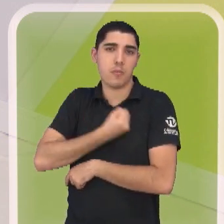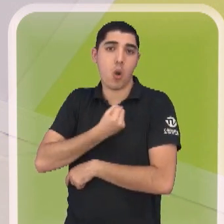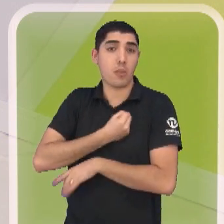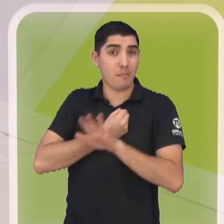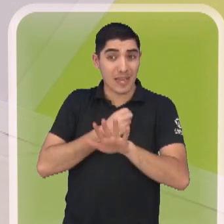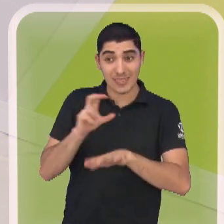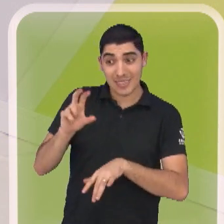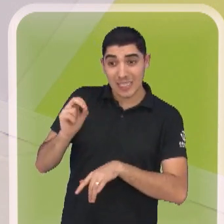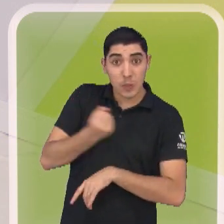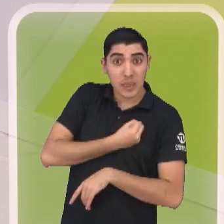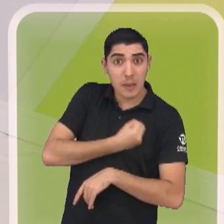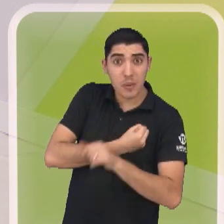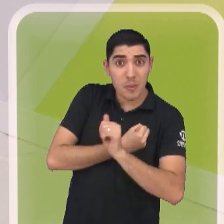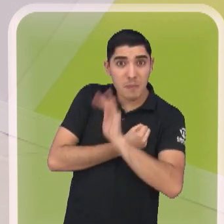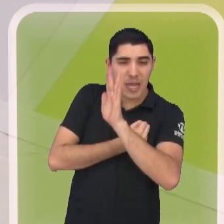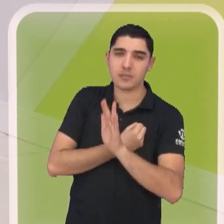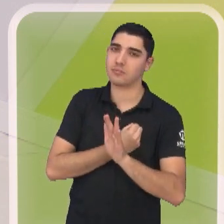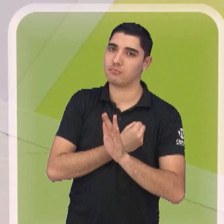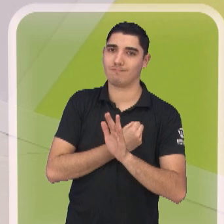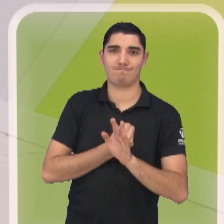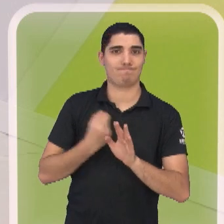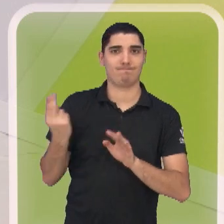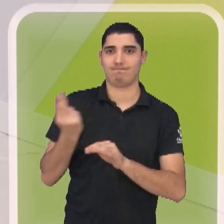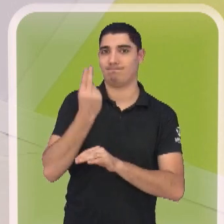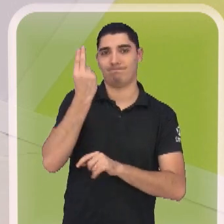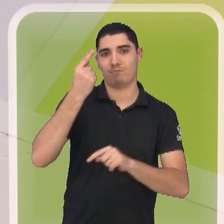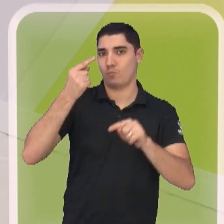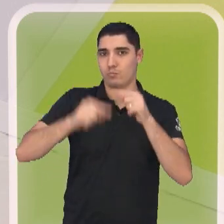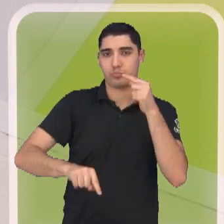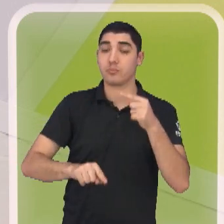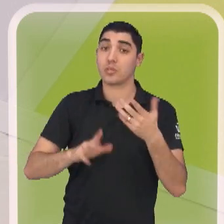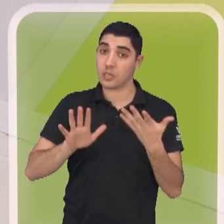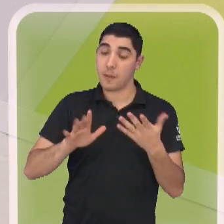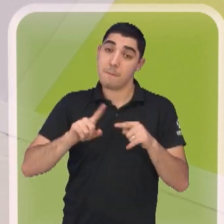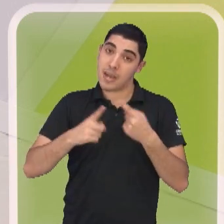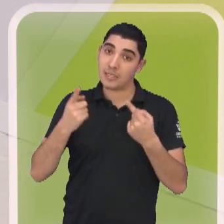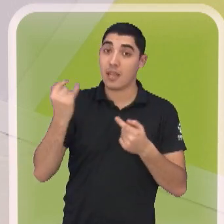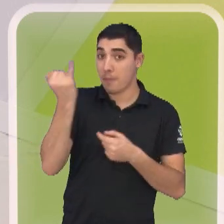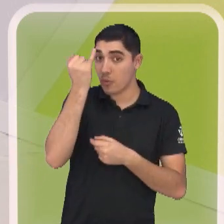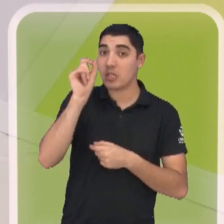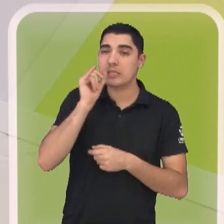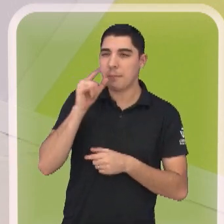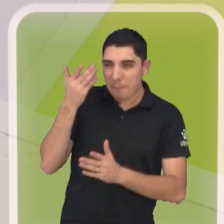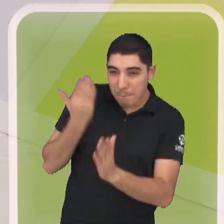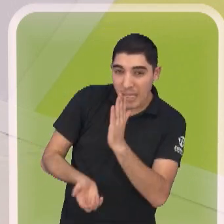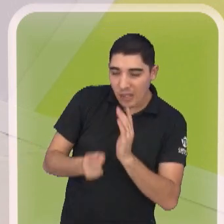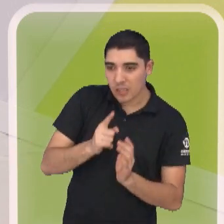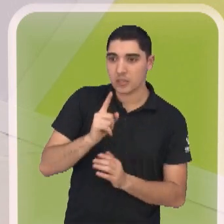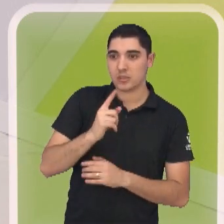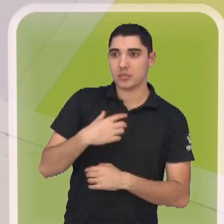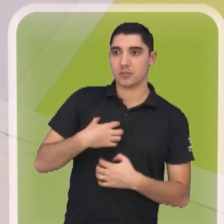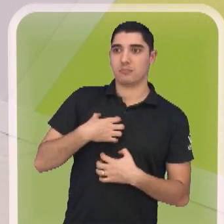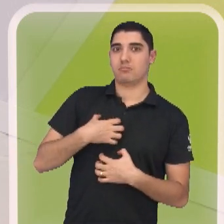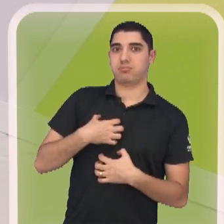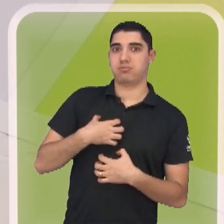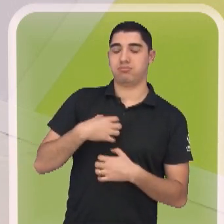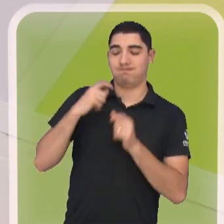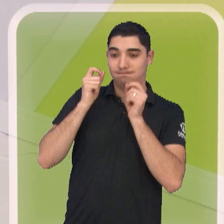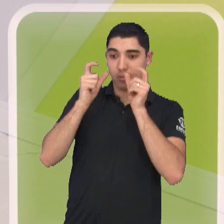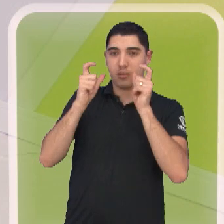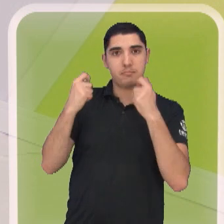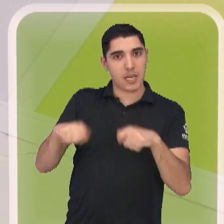50 pontos realmente Saiu um pouco fora da curva mas faz parte às vezes é bom você tomar uma paulada dessa para realmente acender ali a galera